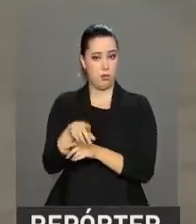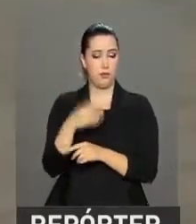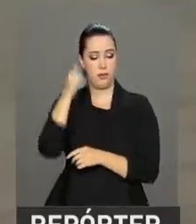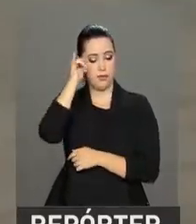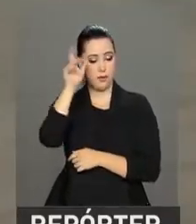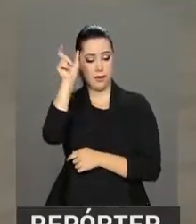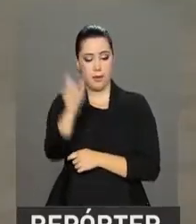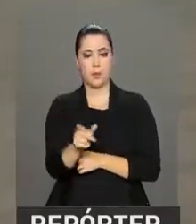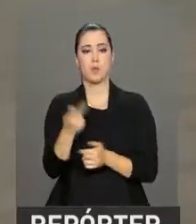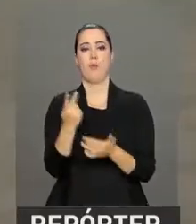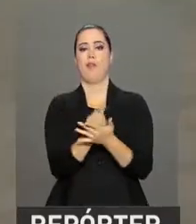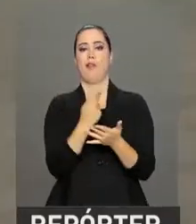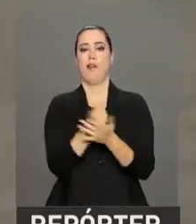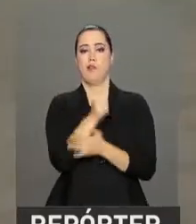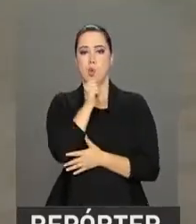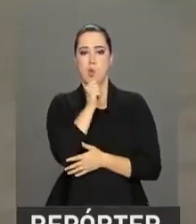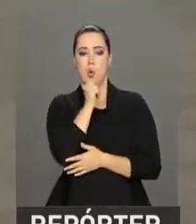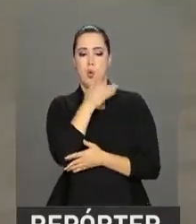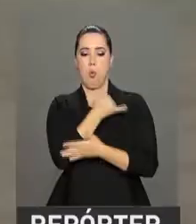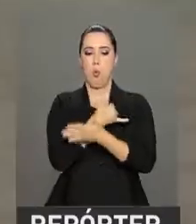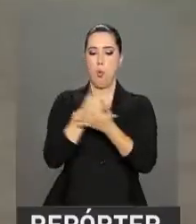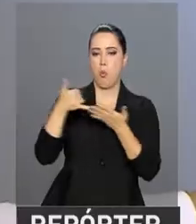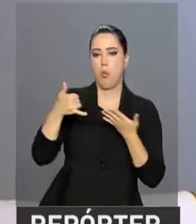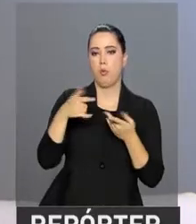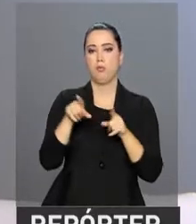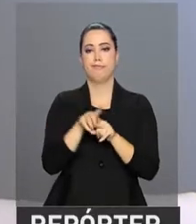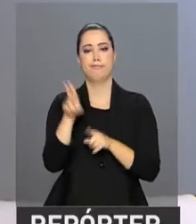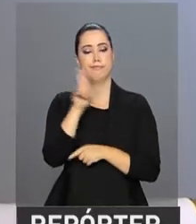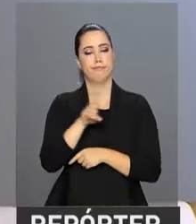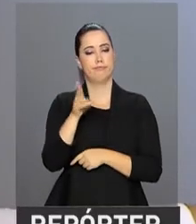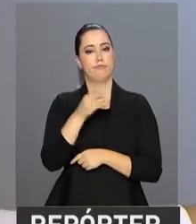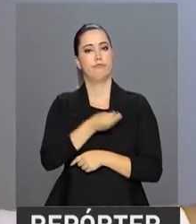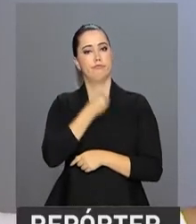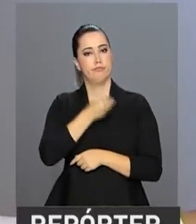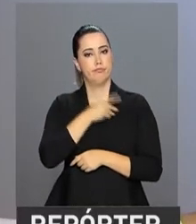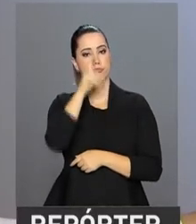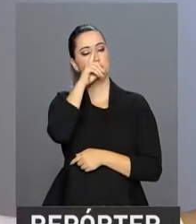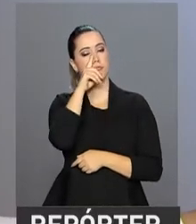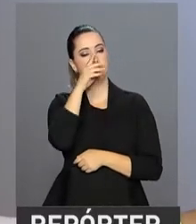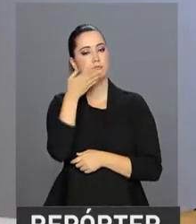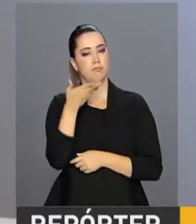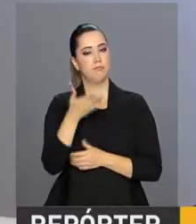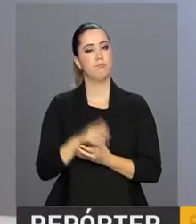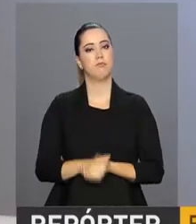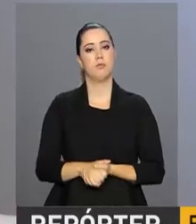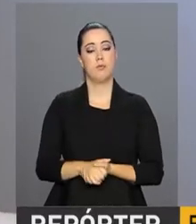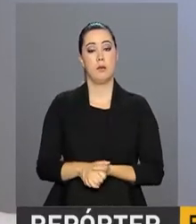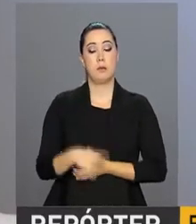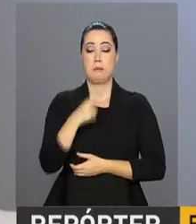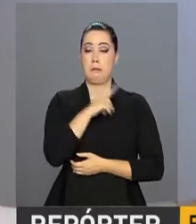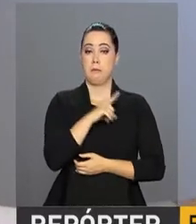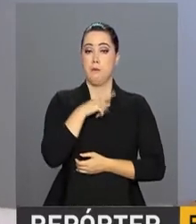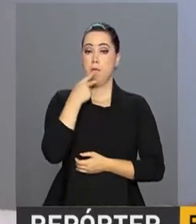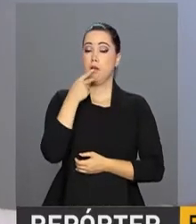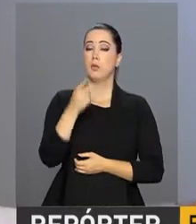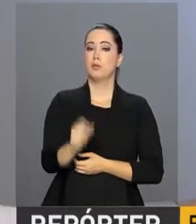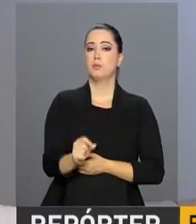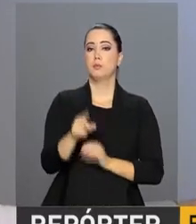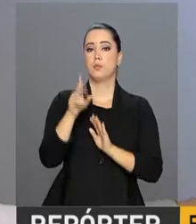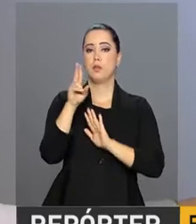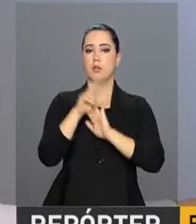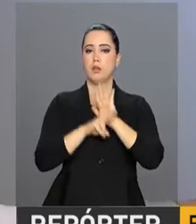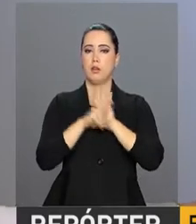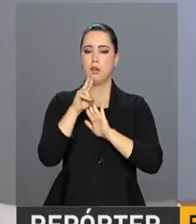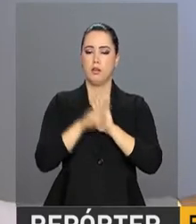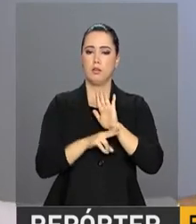dirigir continue colocando vidas em risco foram estabelecidas regras muito claras para o processo de credenciamento